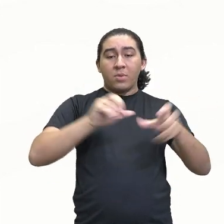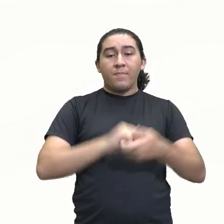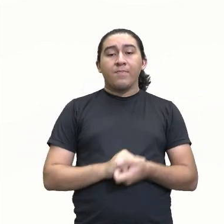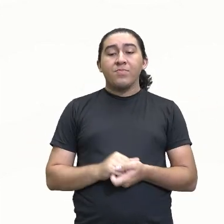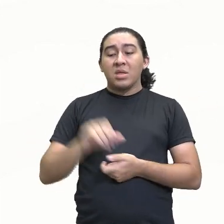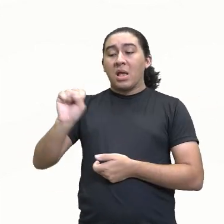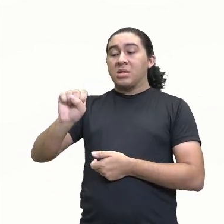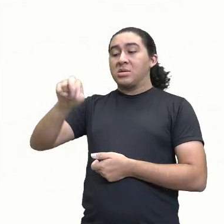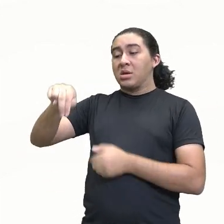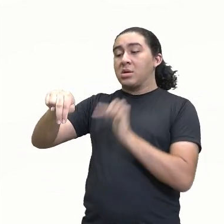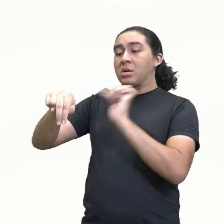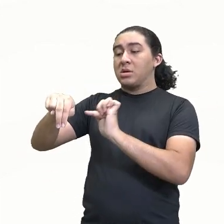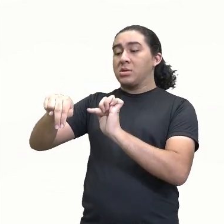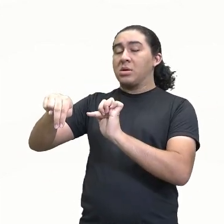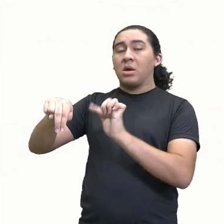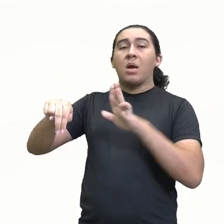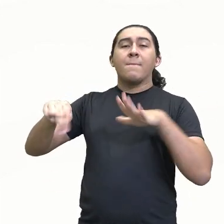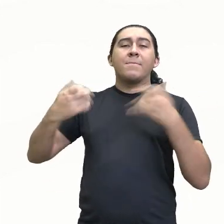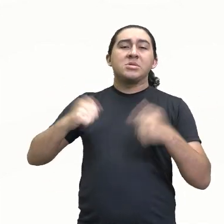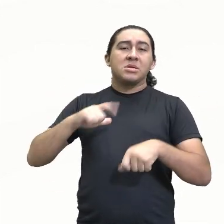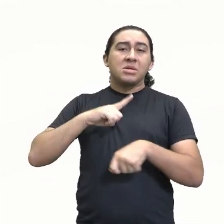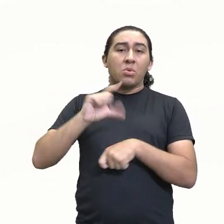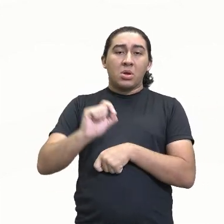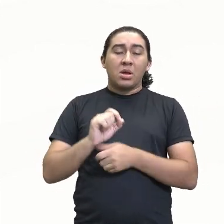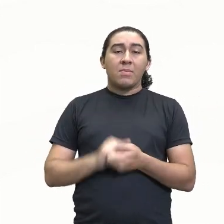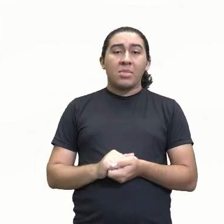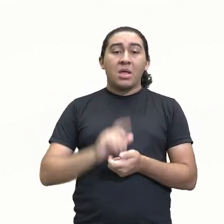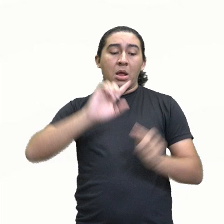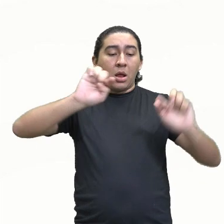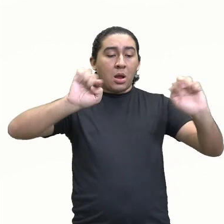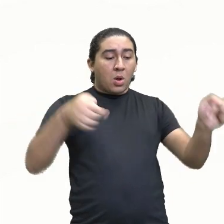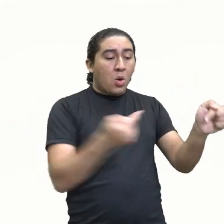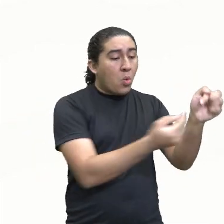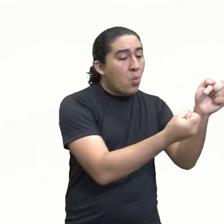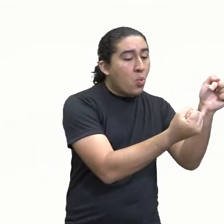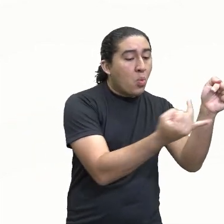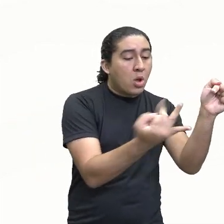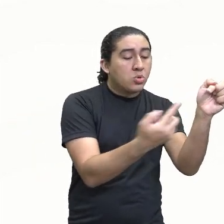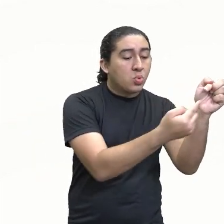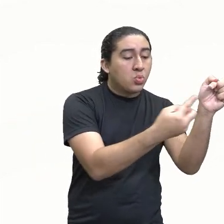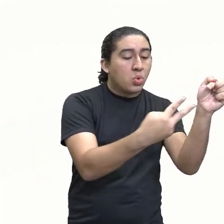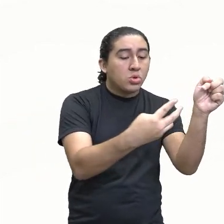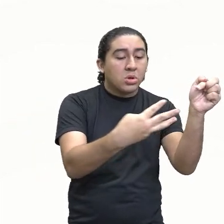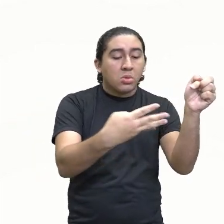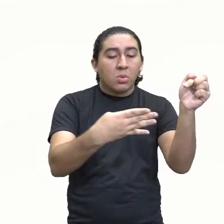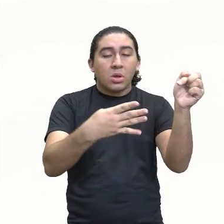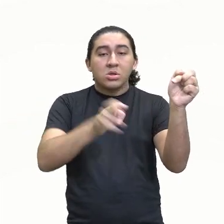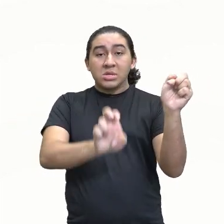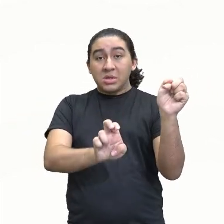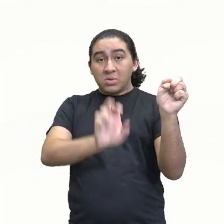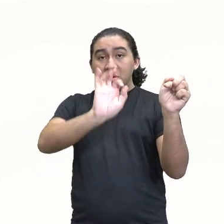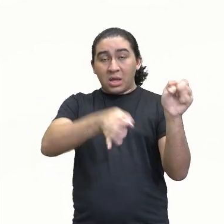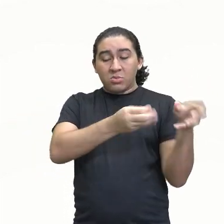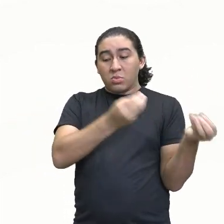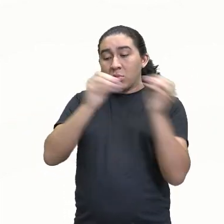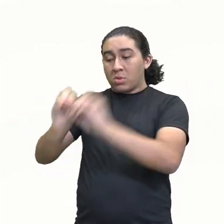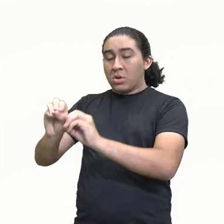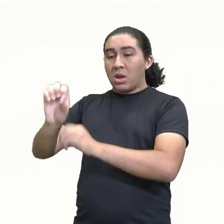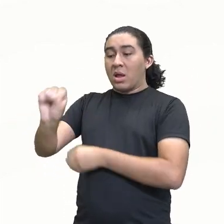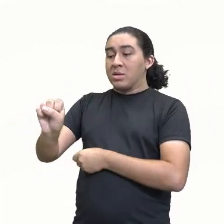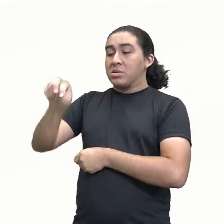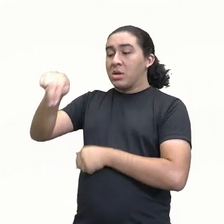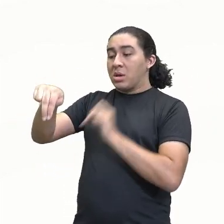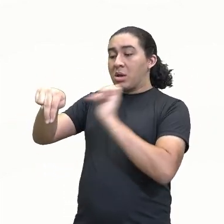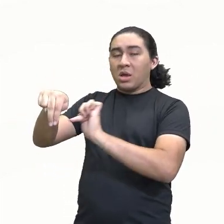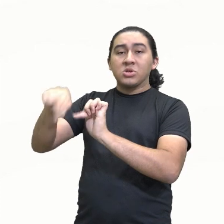SN significa que nós vamos somar 5 termos, tá? A soma de 5 termos. Então, nós vamos substituir no lugar